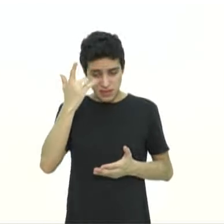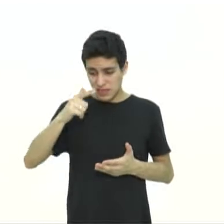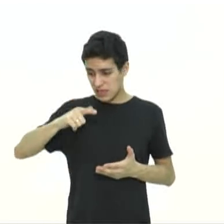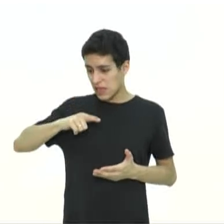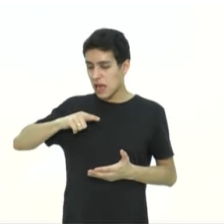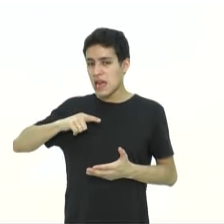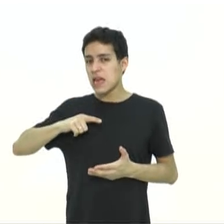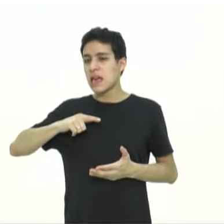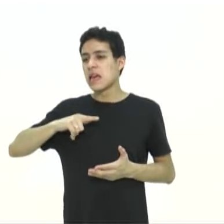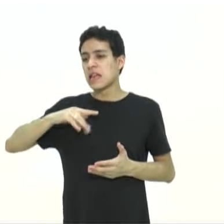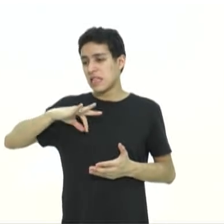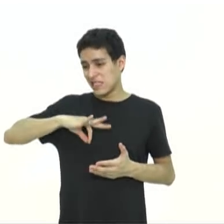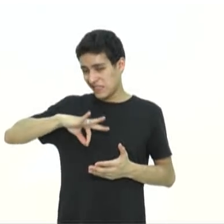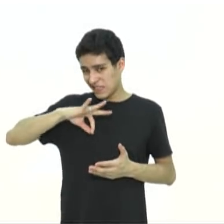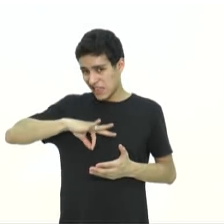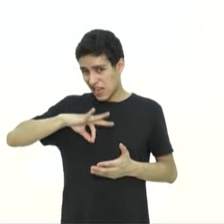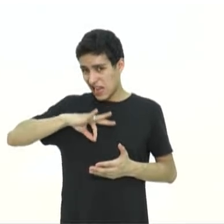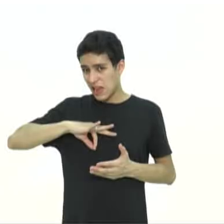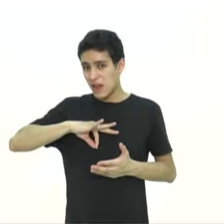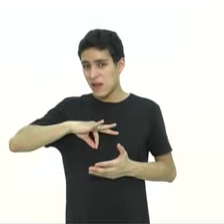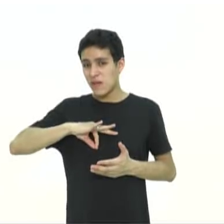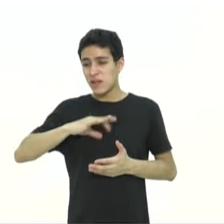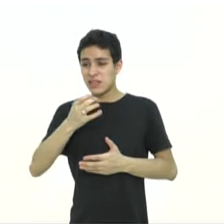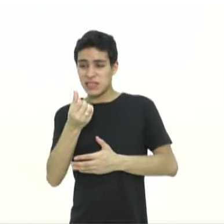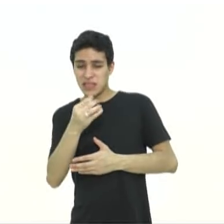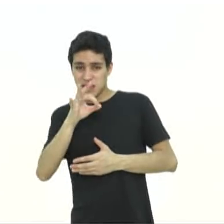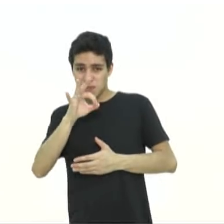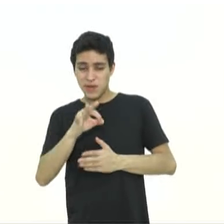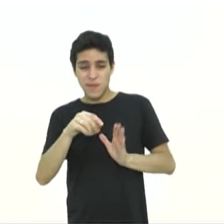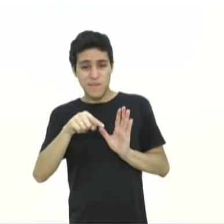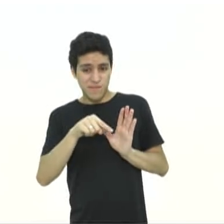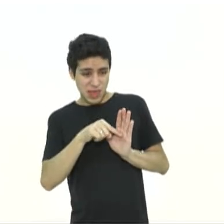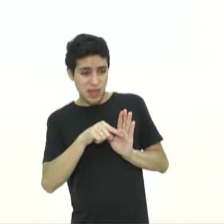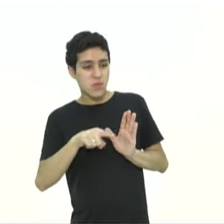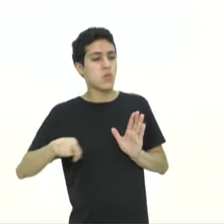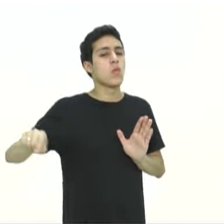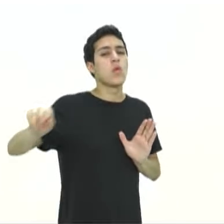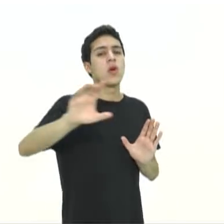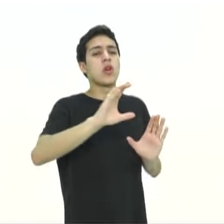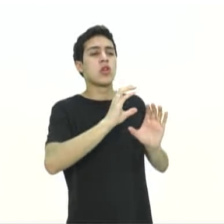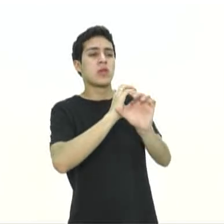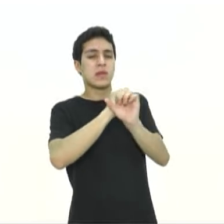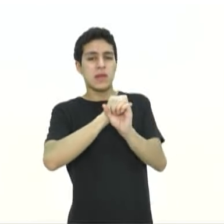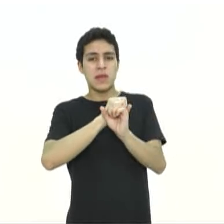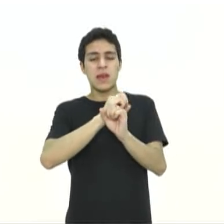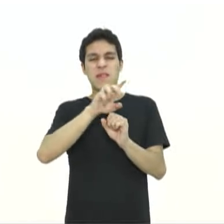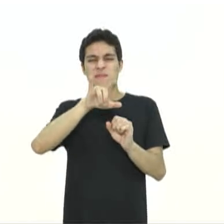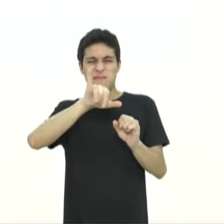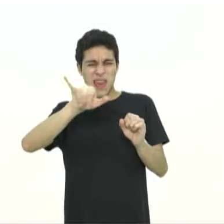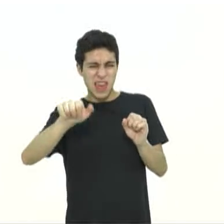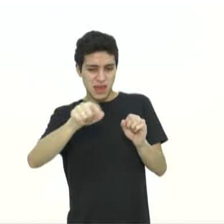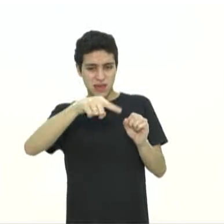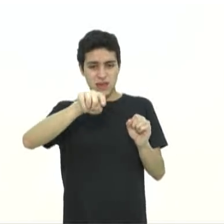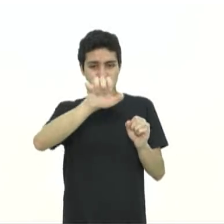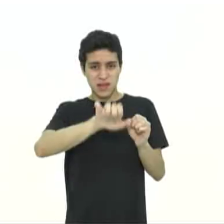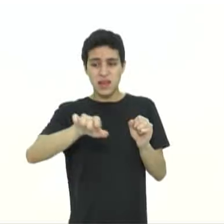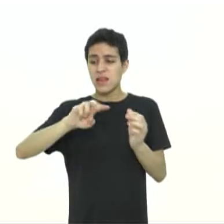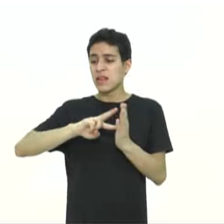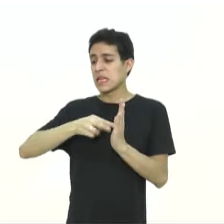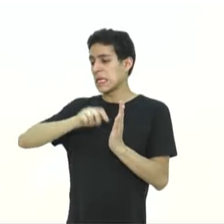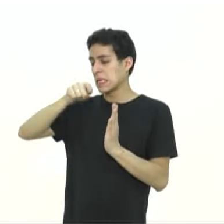renda inferior a 60% da média salarial da Europa, ele já é considerado um